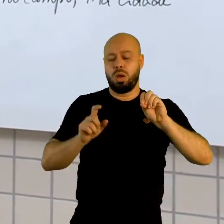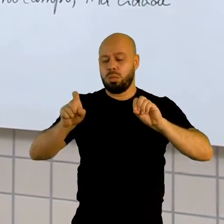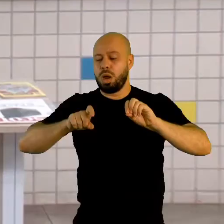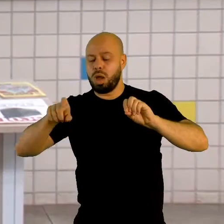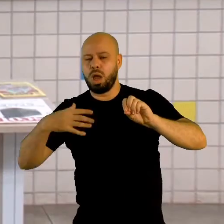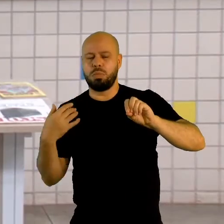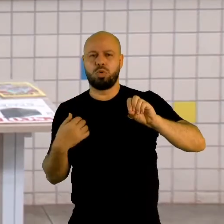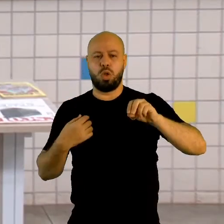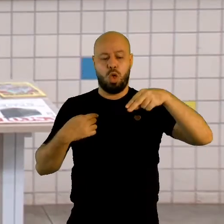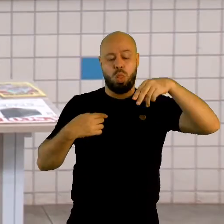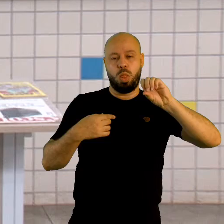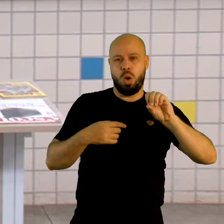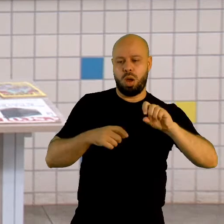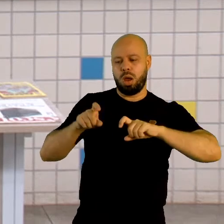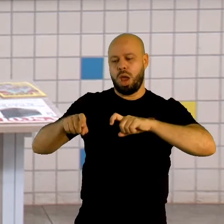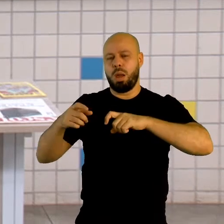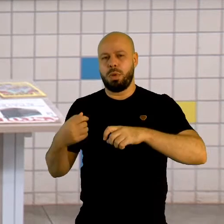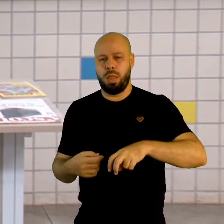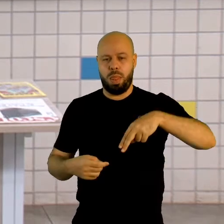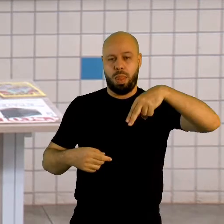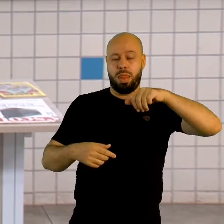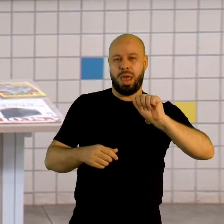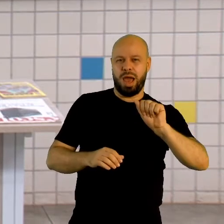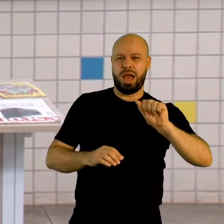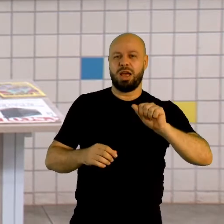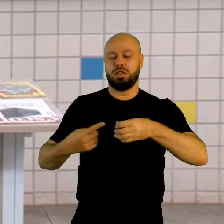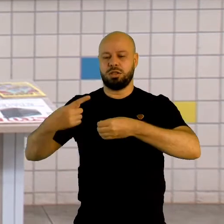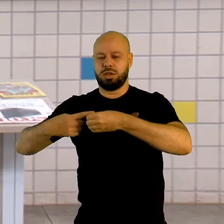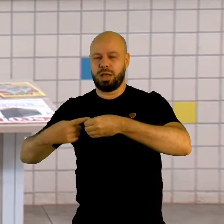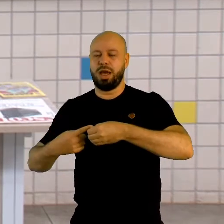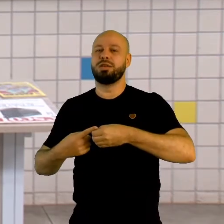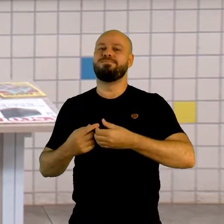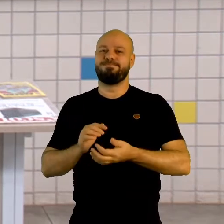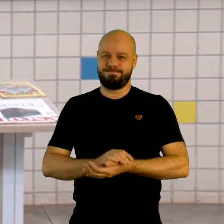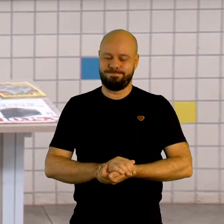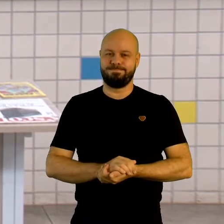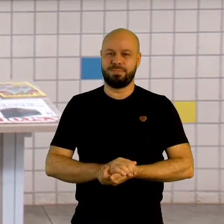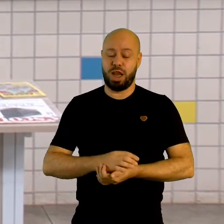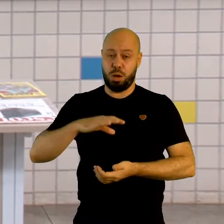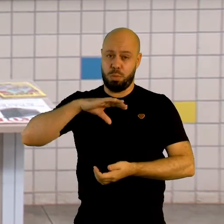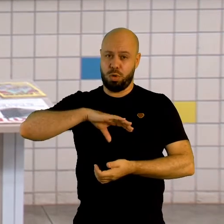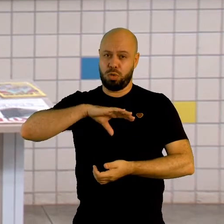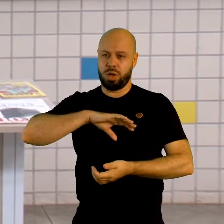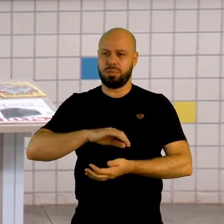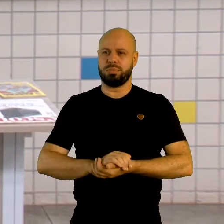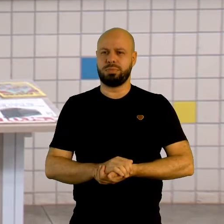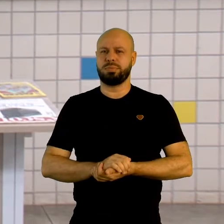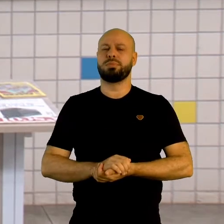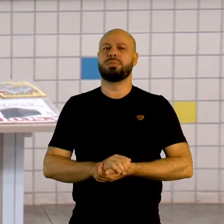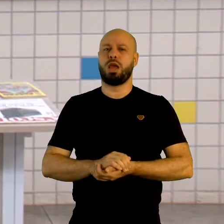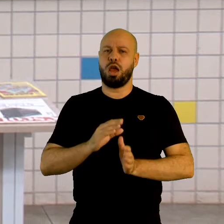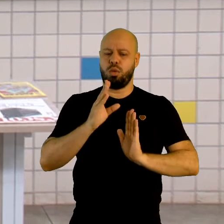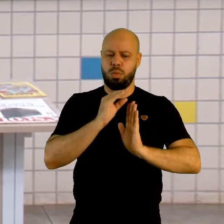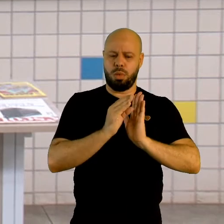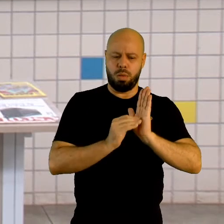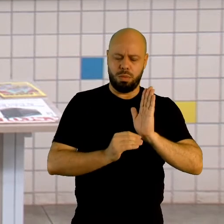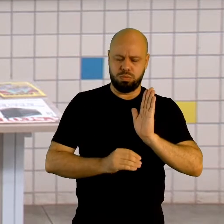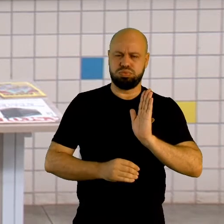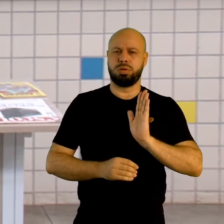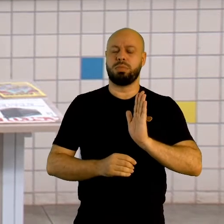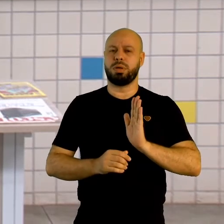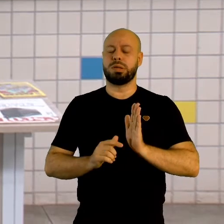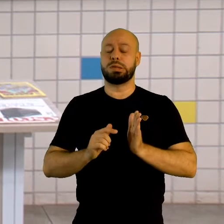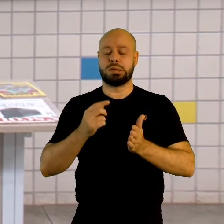cidade. Então, todos os conteúdos que nós trabalhamos hoje, tanto reportagem